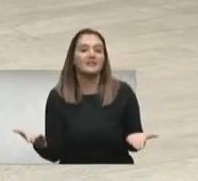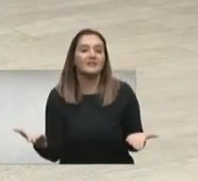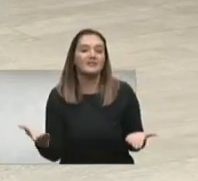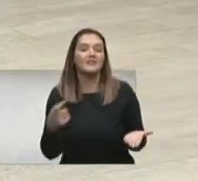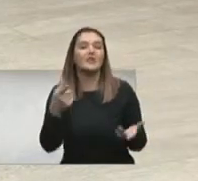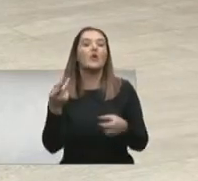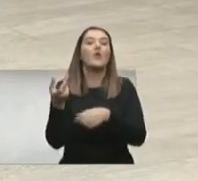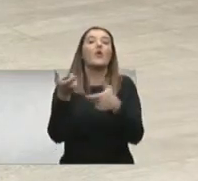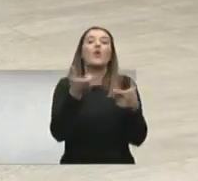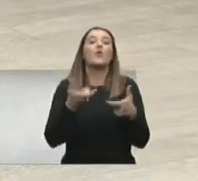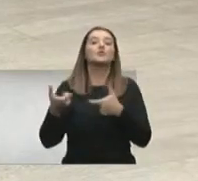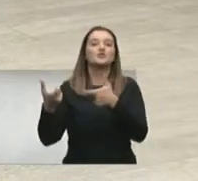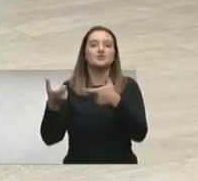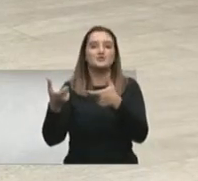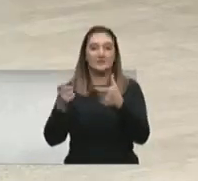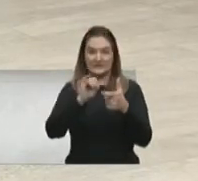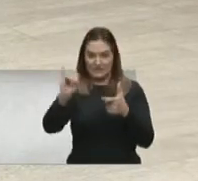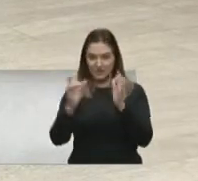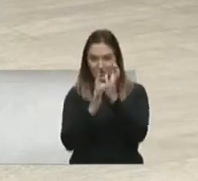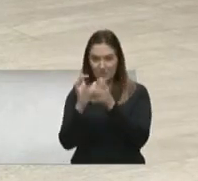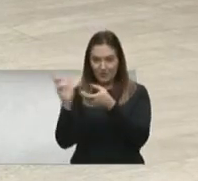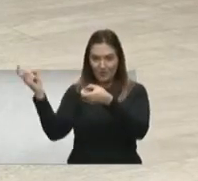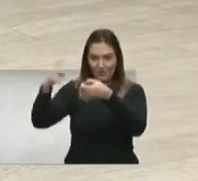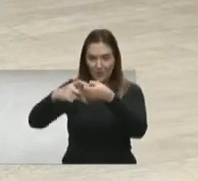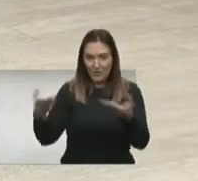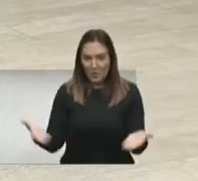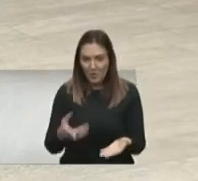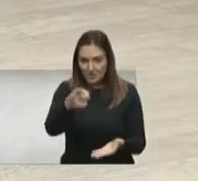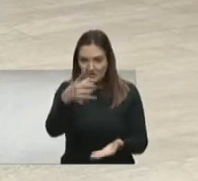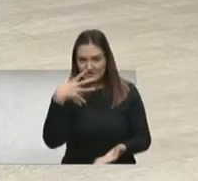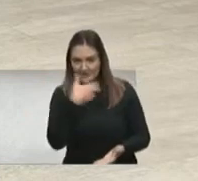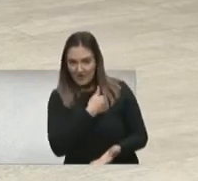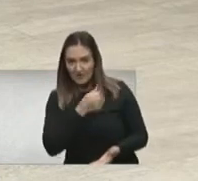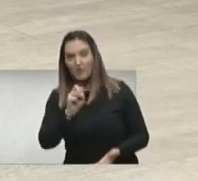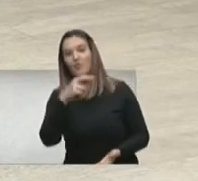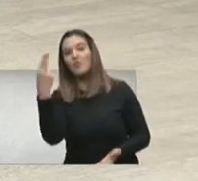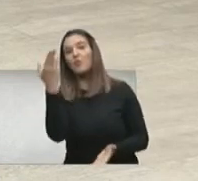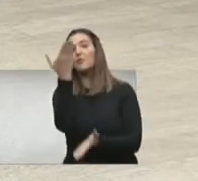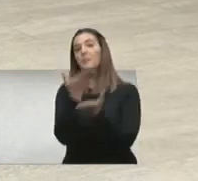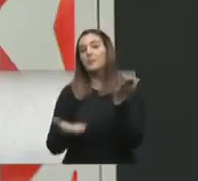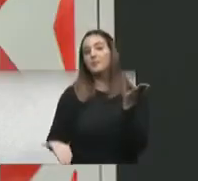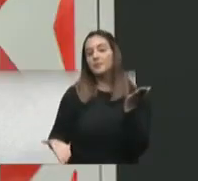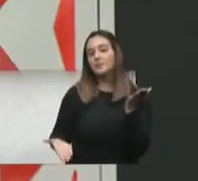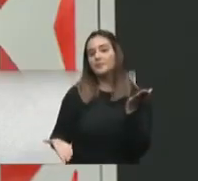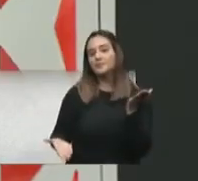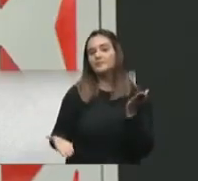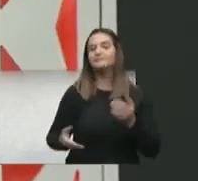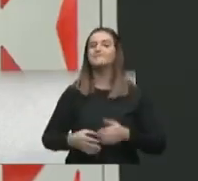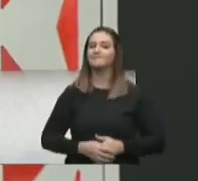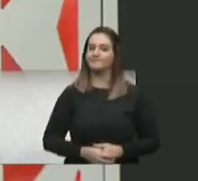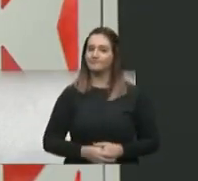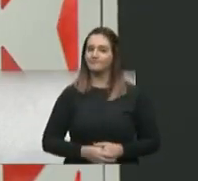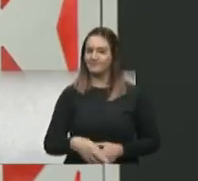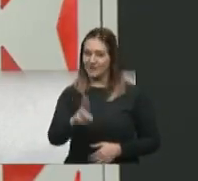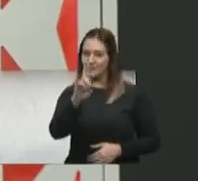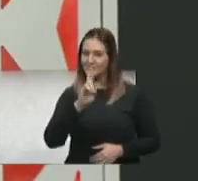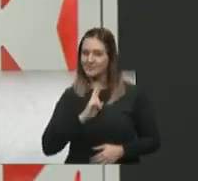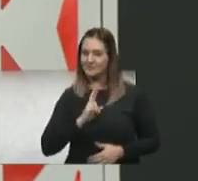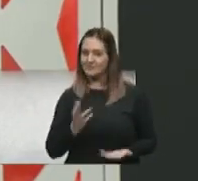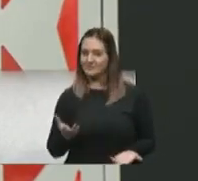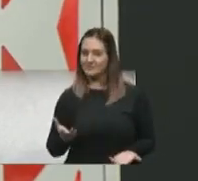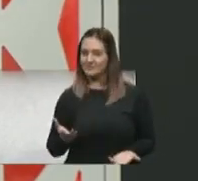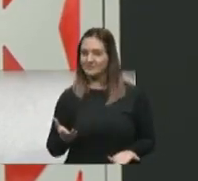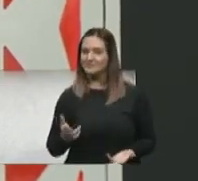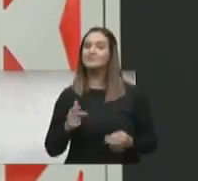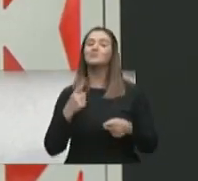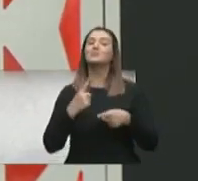você tem feito? Se Jesus voltasse hoje, você estaria salvo ou perdido? Me diz aí, Deus